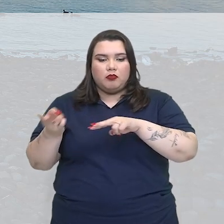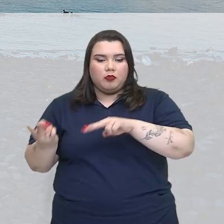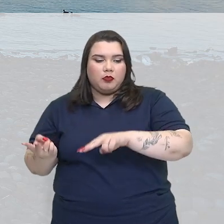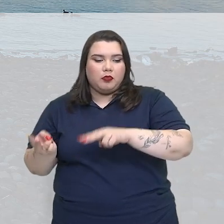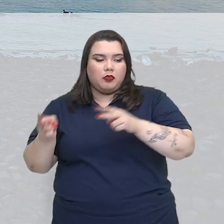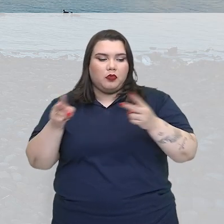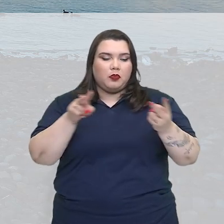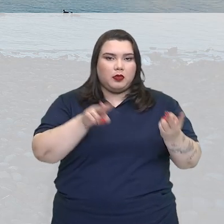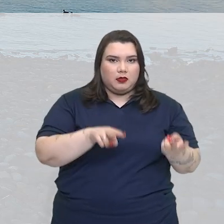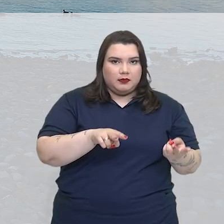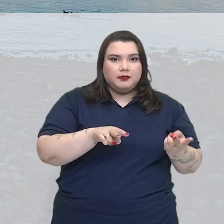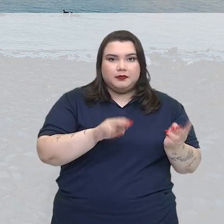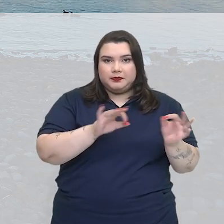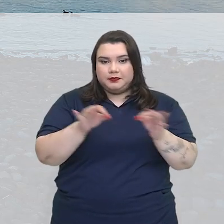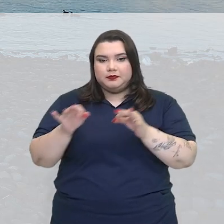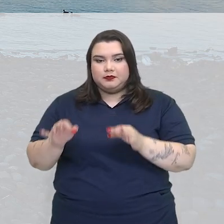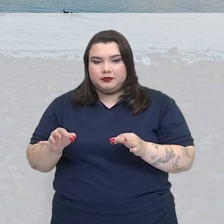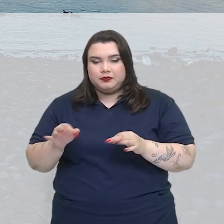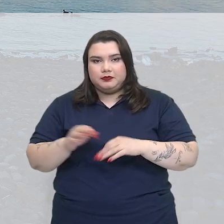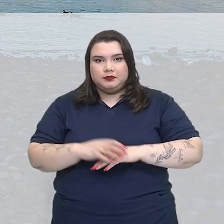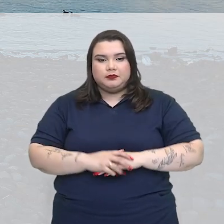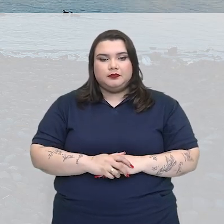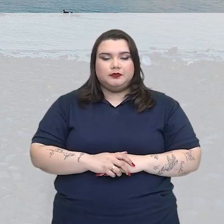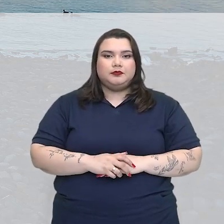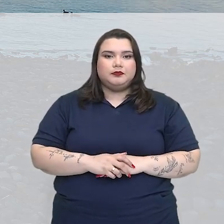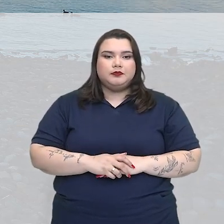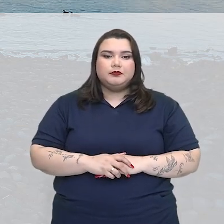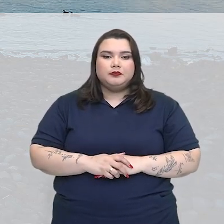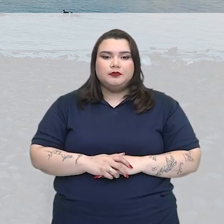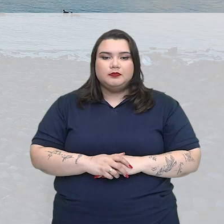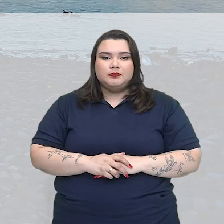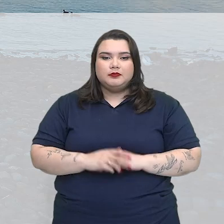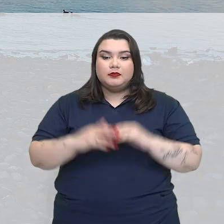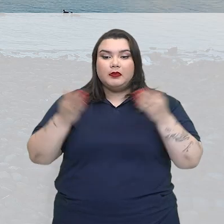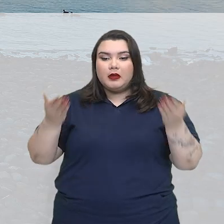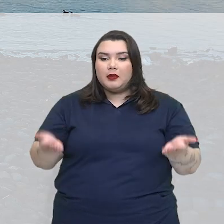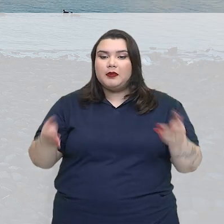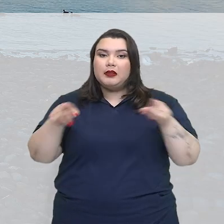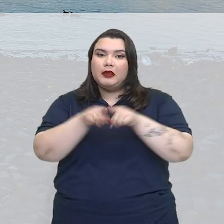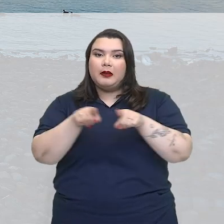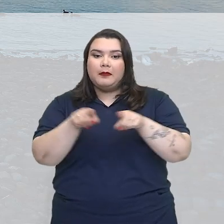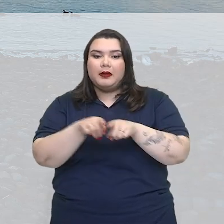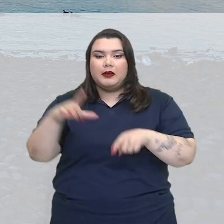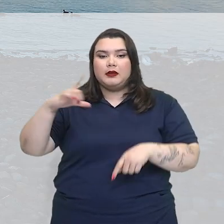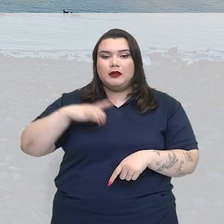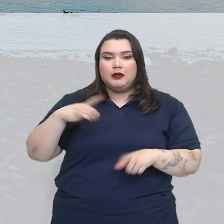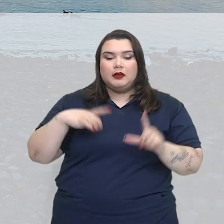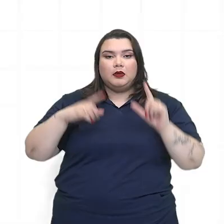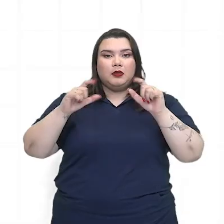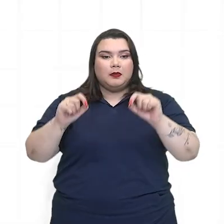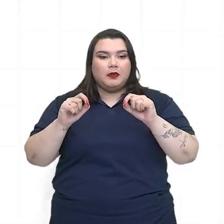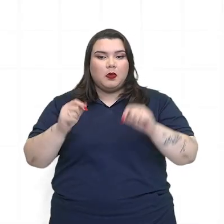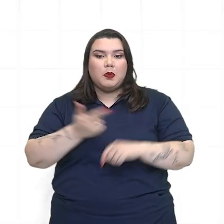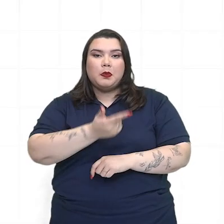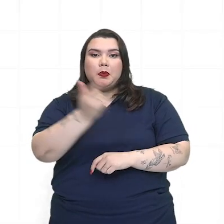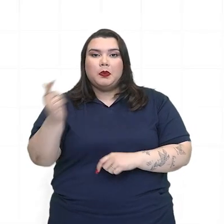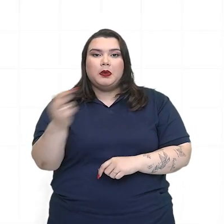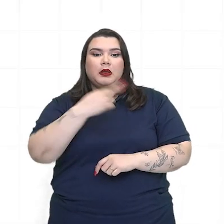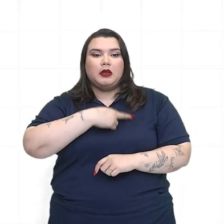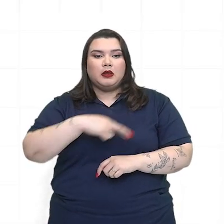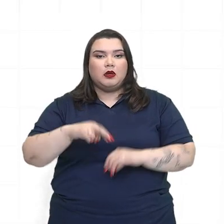o sagrado, que é o mundo dos kami. Nós temos ainda o